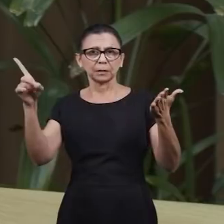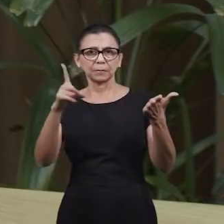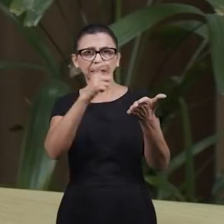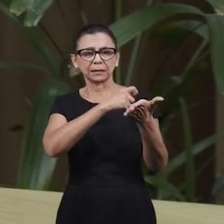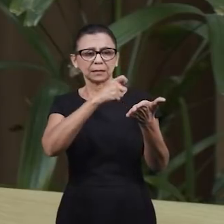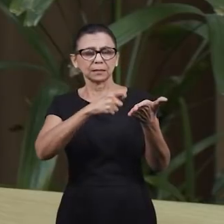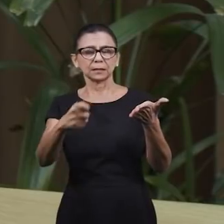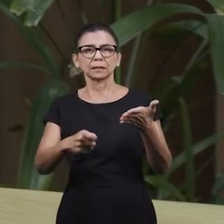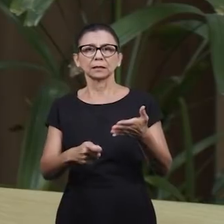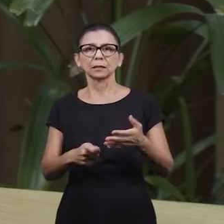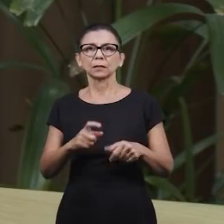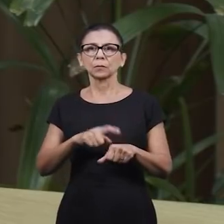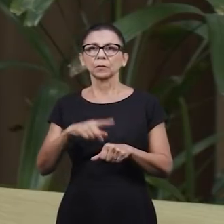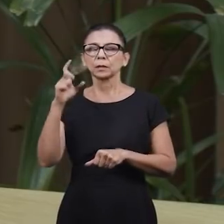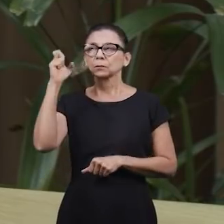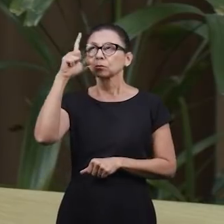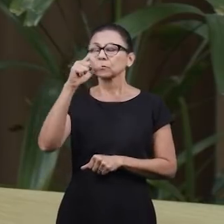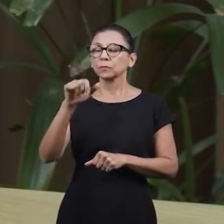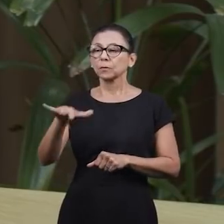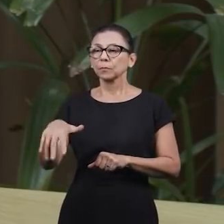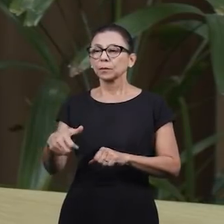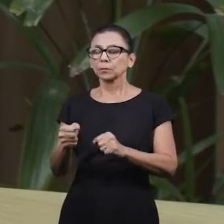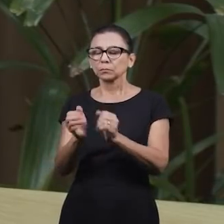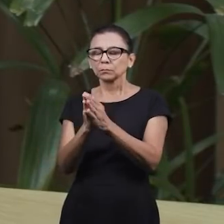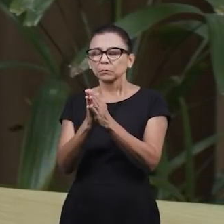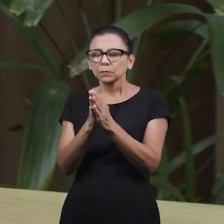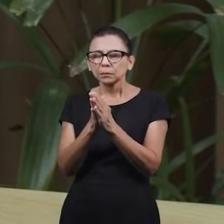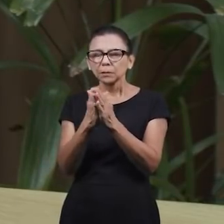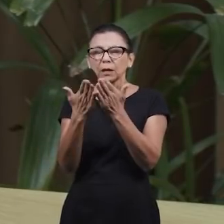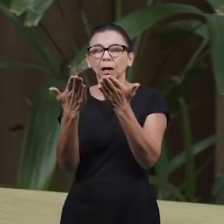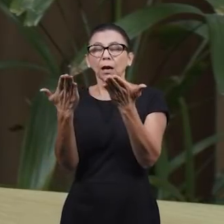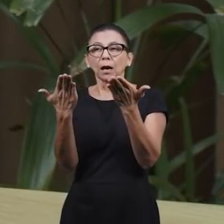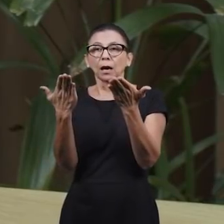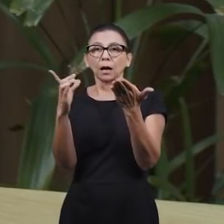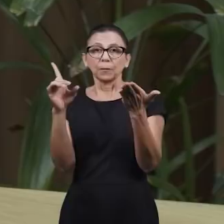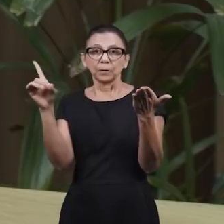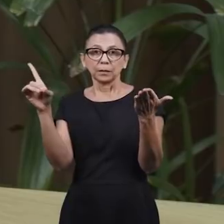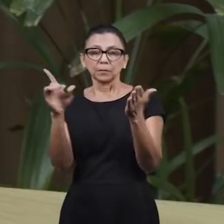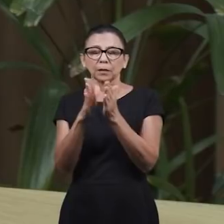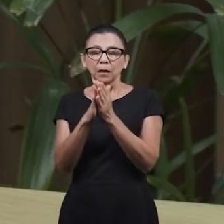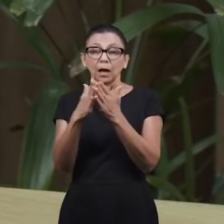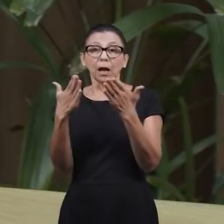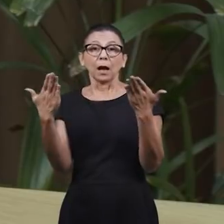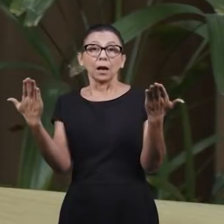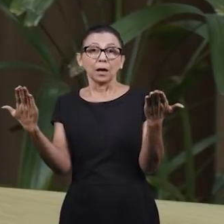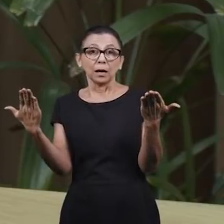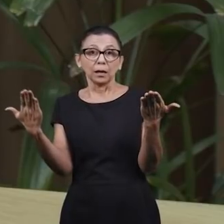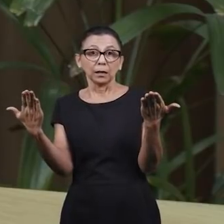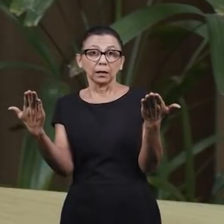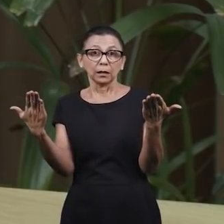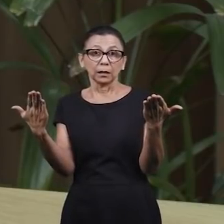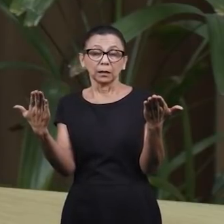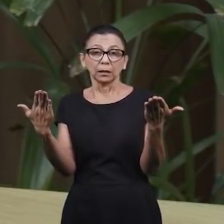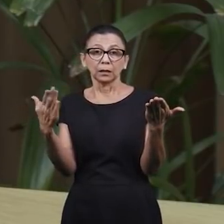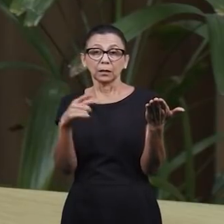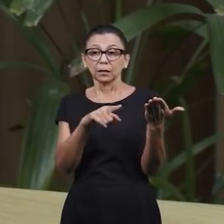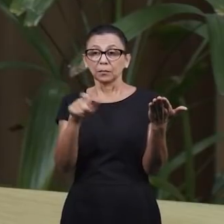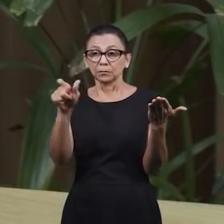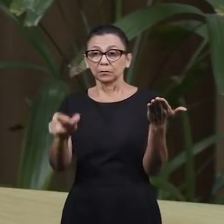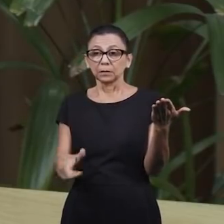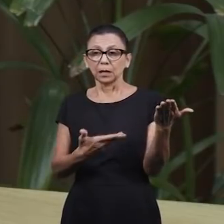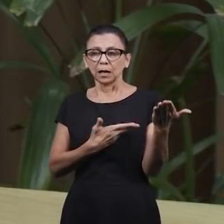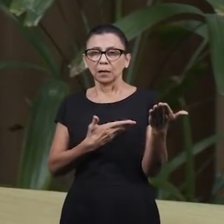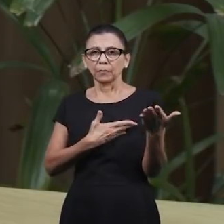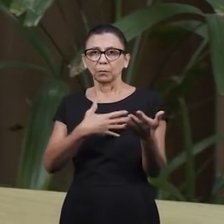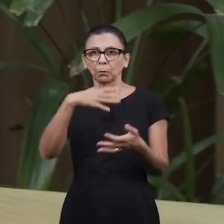difícil, ele abriu a palavra e, desculpem a expressão que eu vou usar aqui, na ignorância dele, no